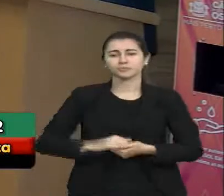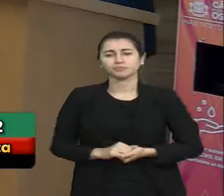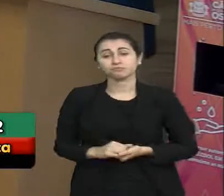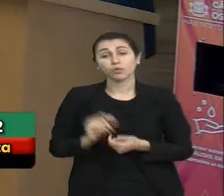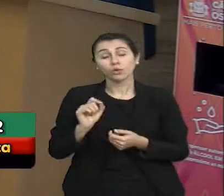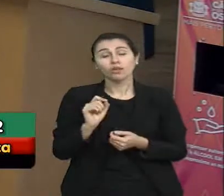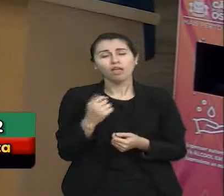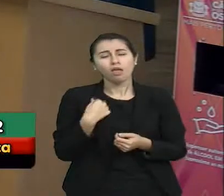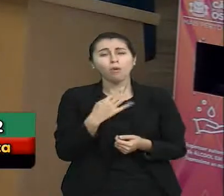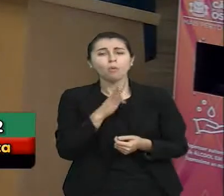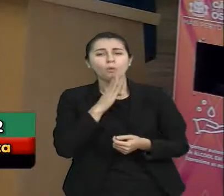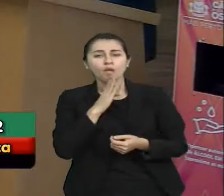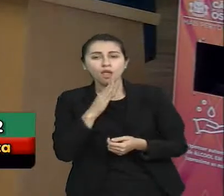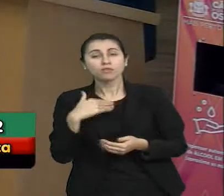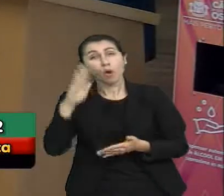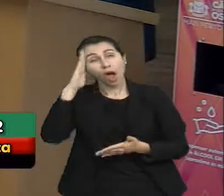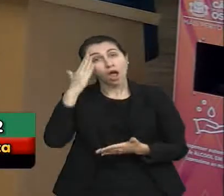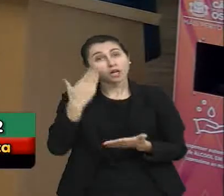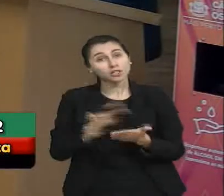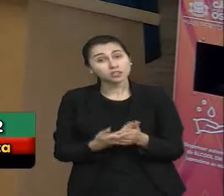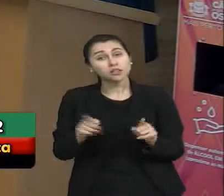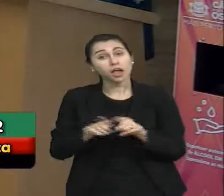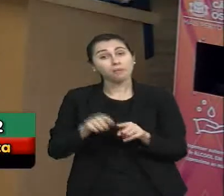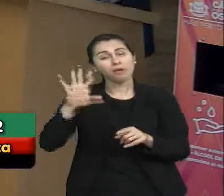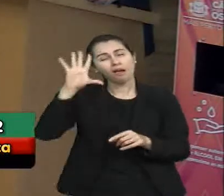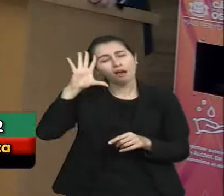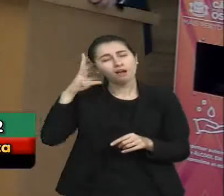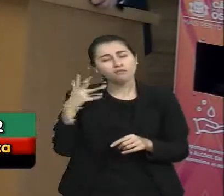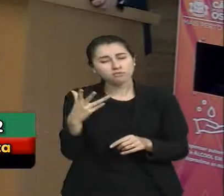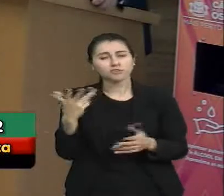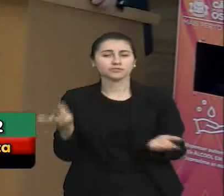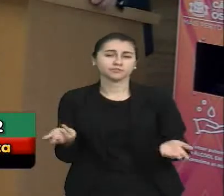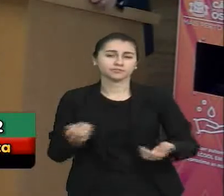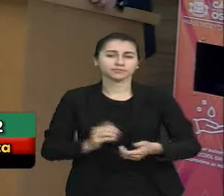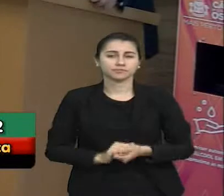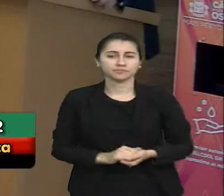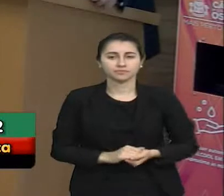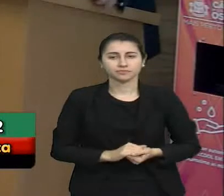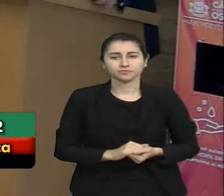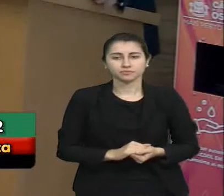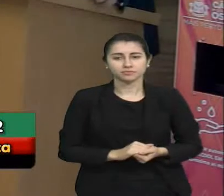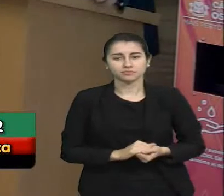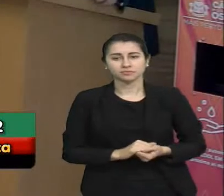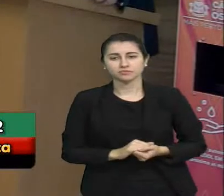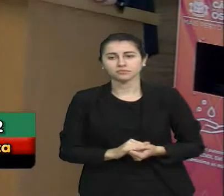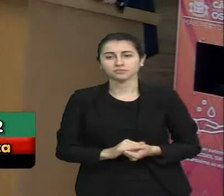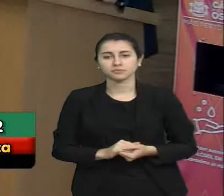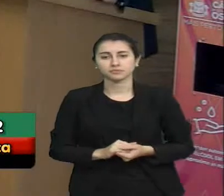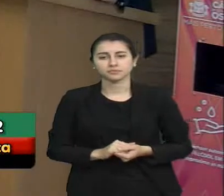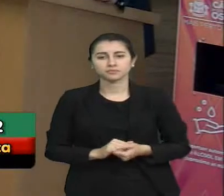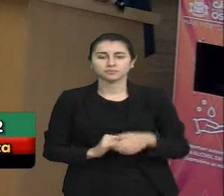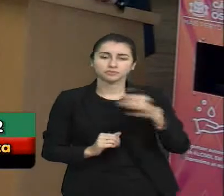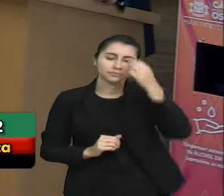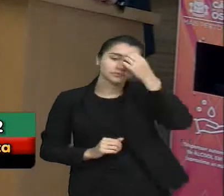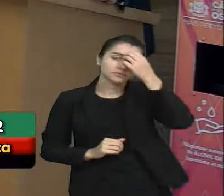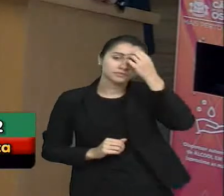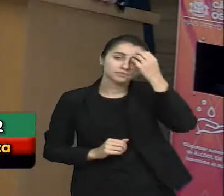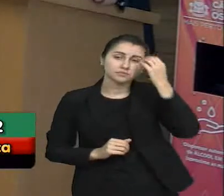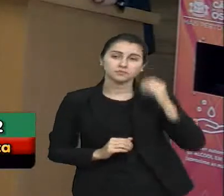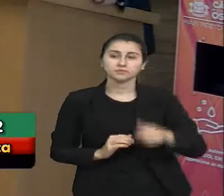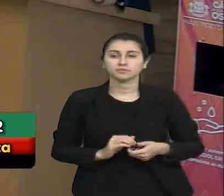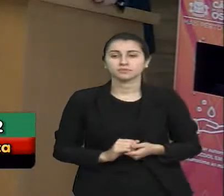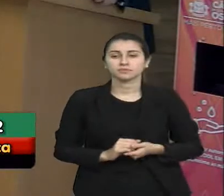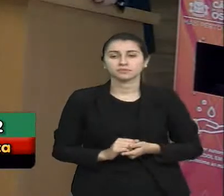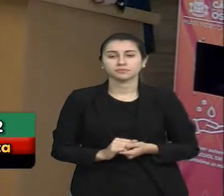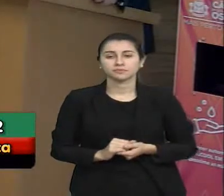e compreende como transcendental, que ultrapassa essas questões relacionadas